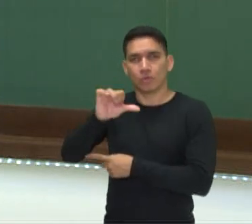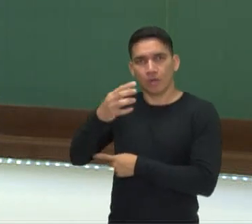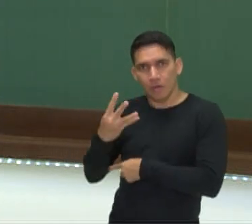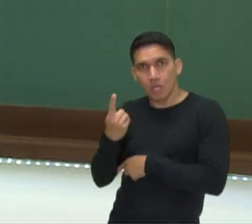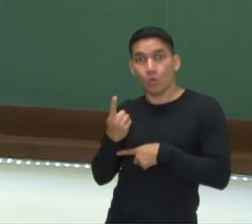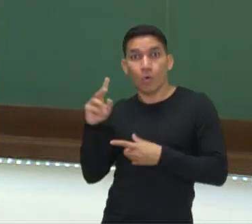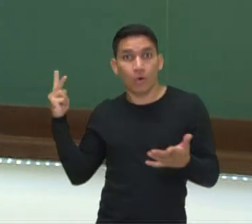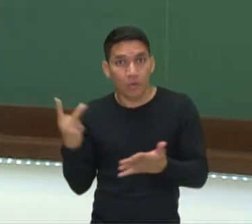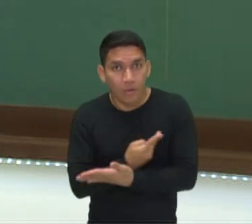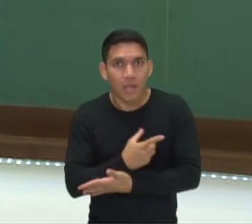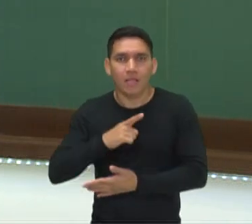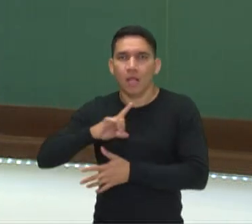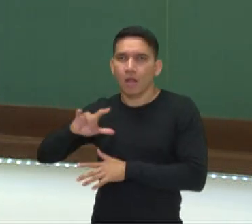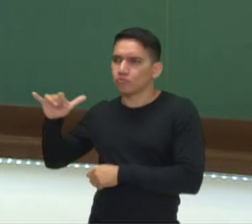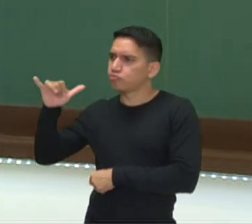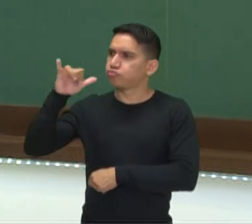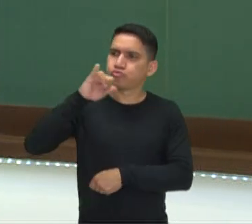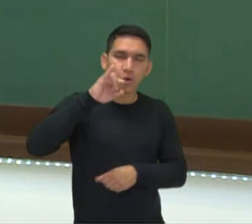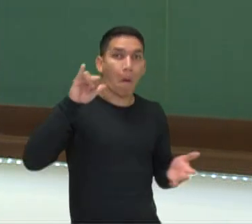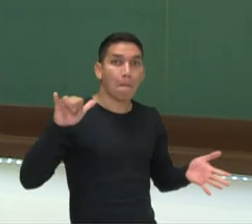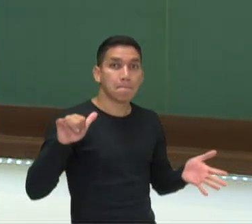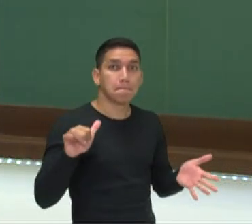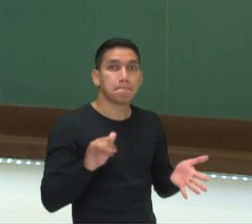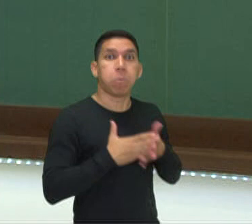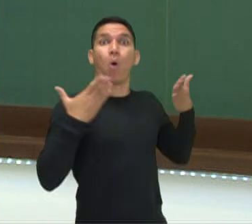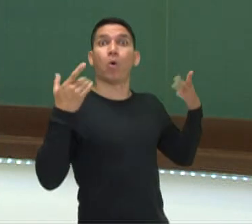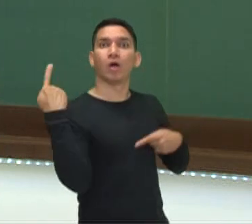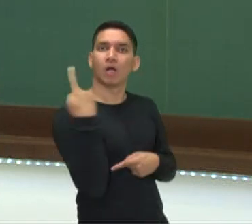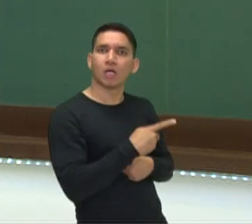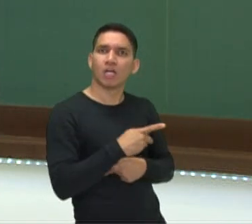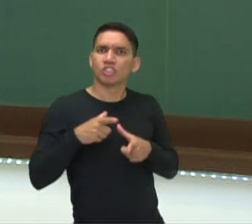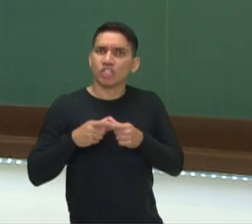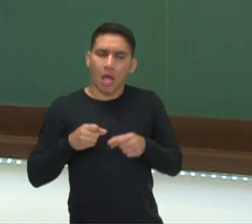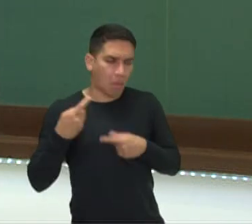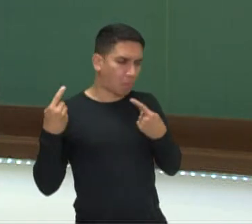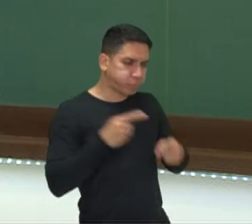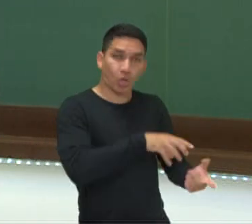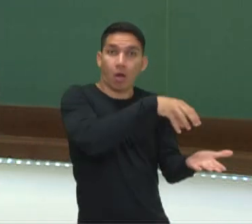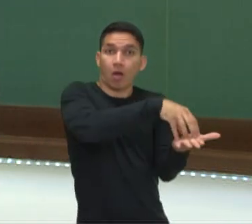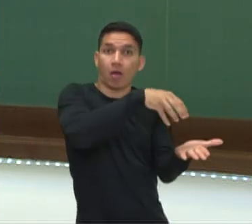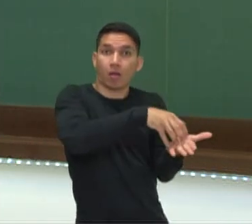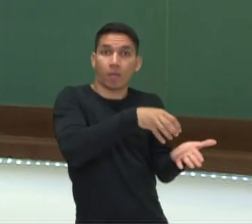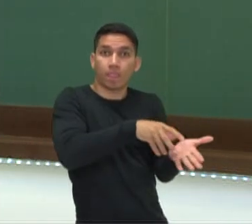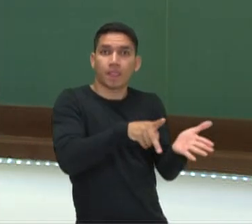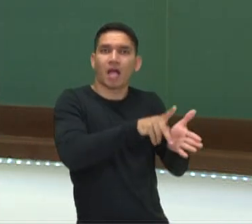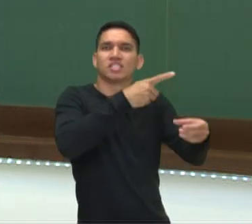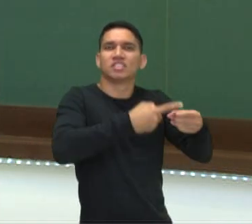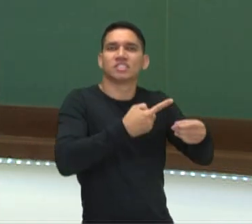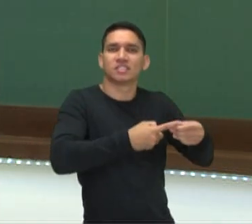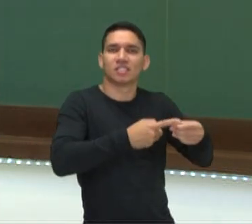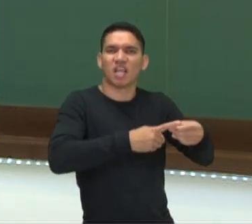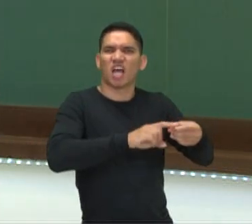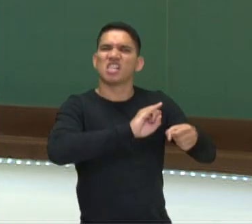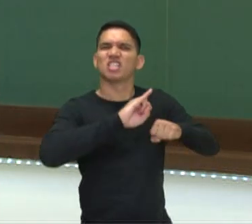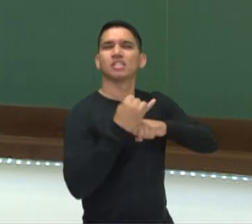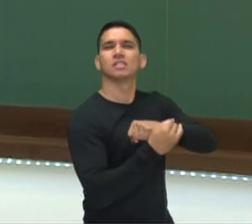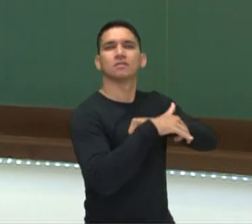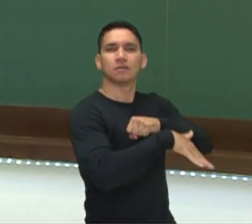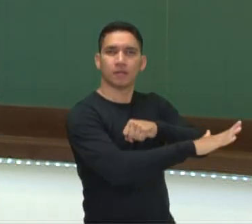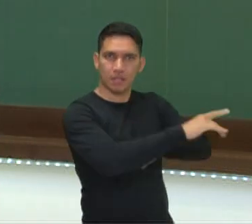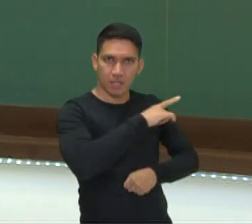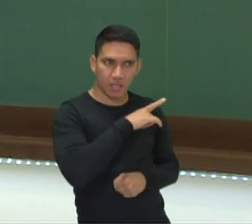1941, um ataque surpresa da Força Aérea Japonesa sobre a base militar naval de Pearl Harbor, no